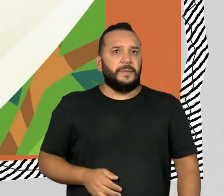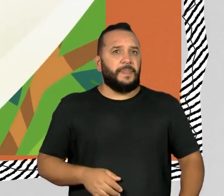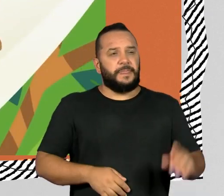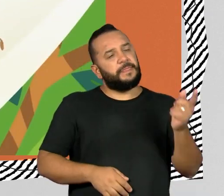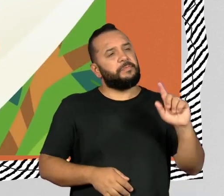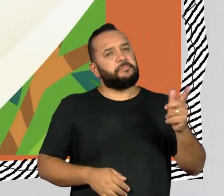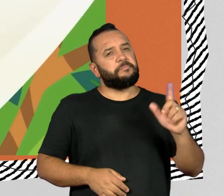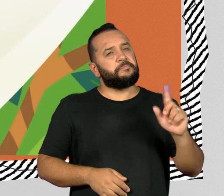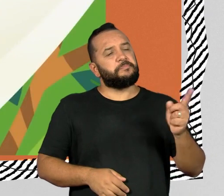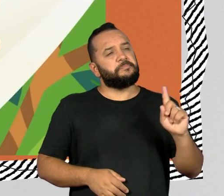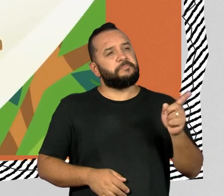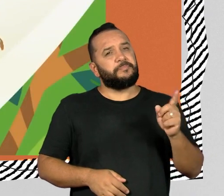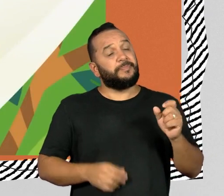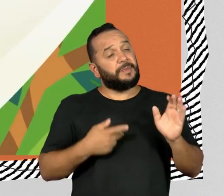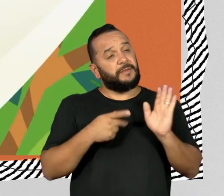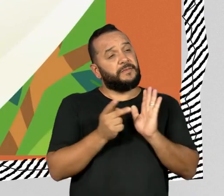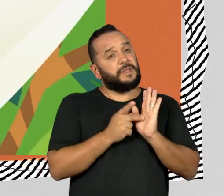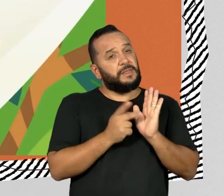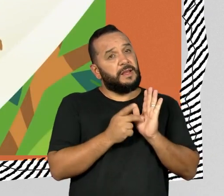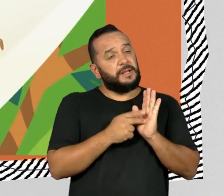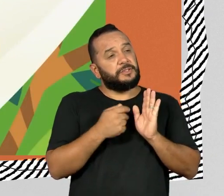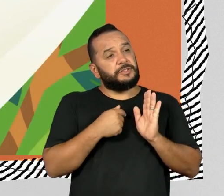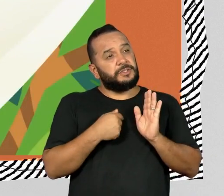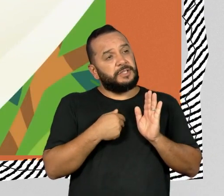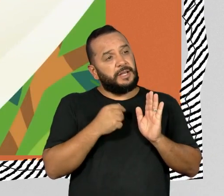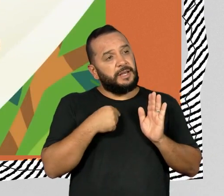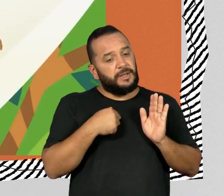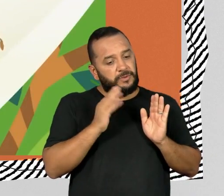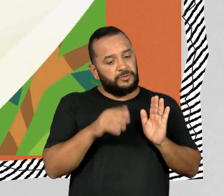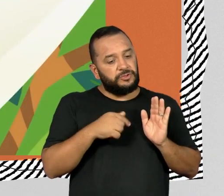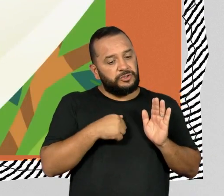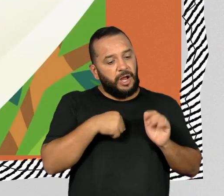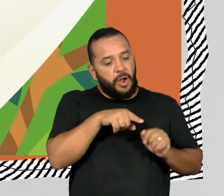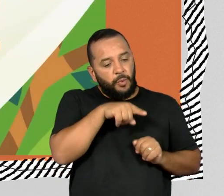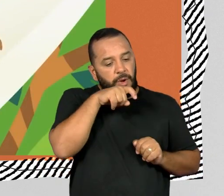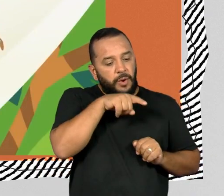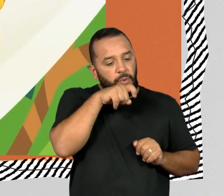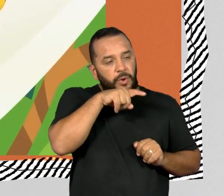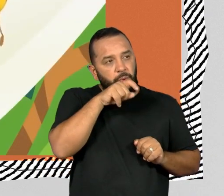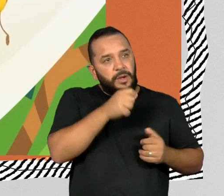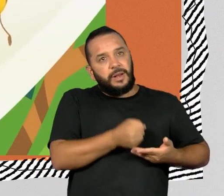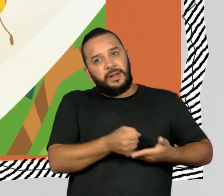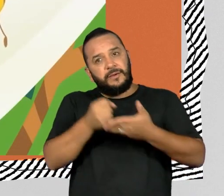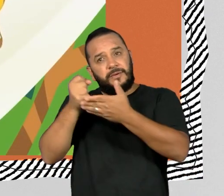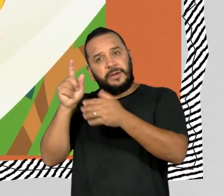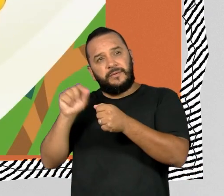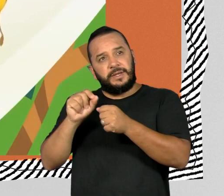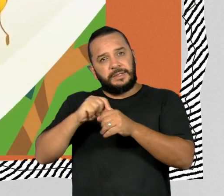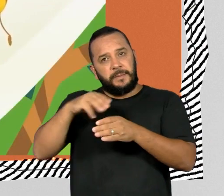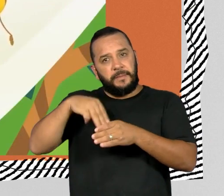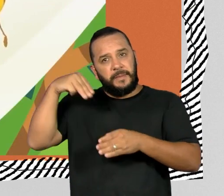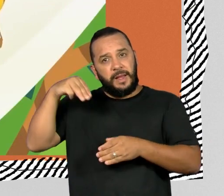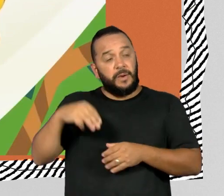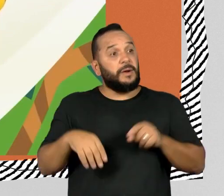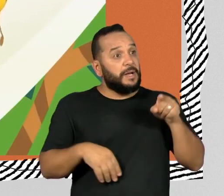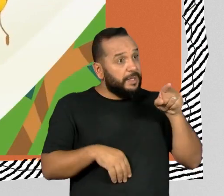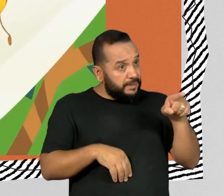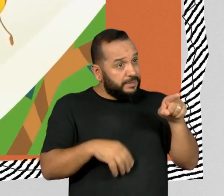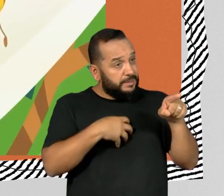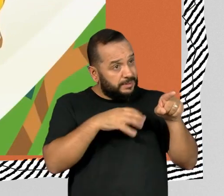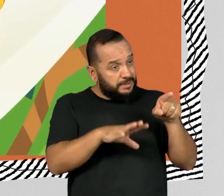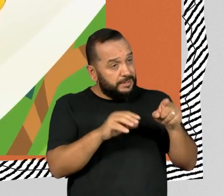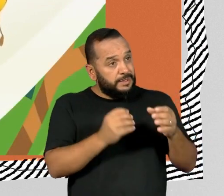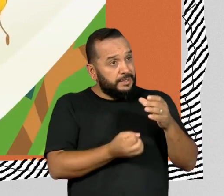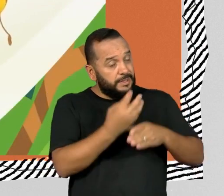Não exatamente. Na verdade, estou levando o néctar dessa flor para colmeia. Então é assim que vocês fazem o